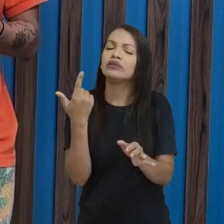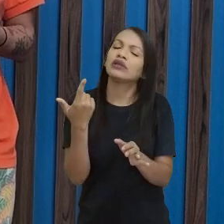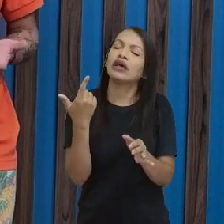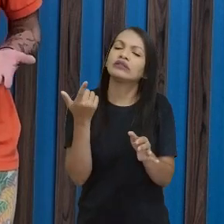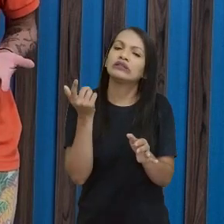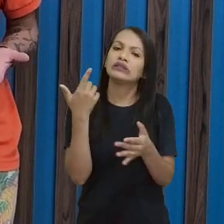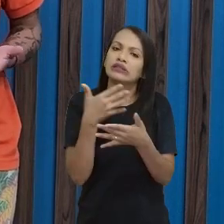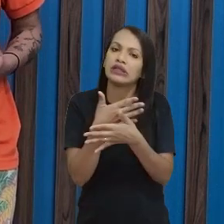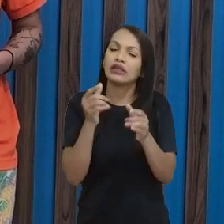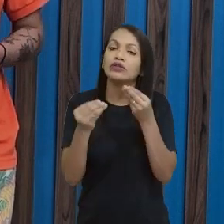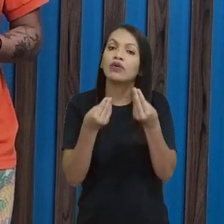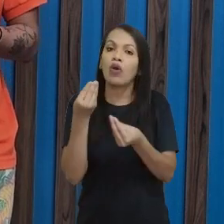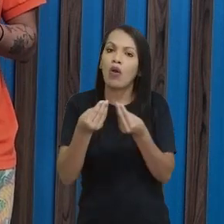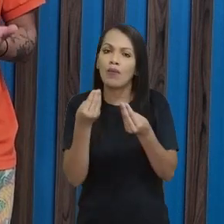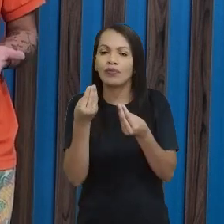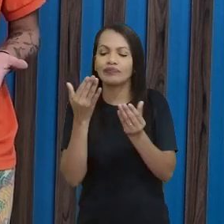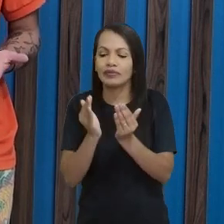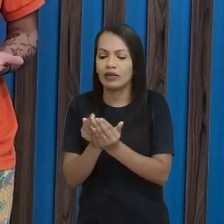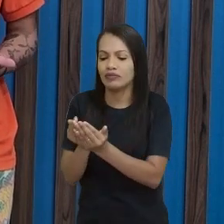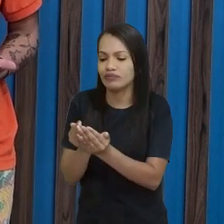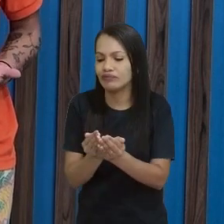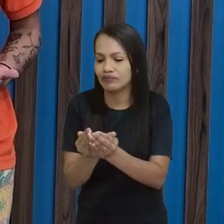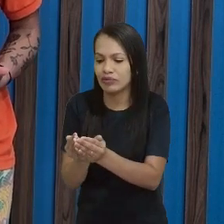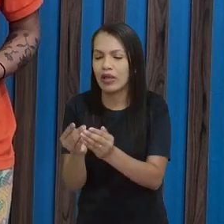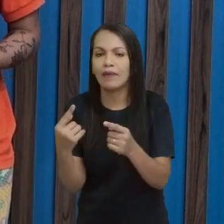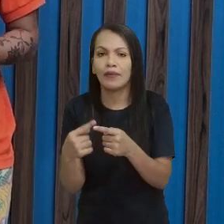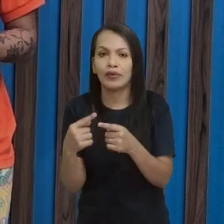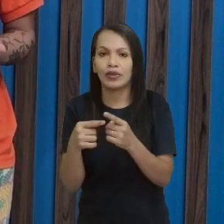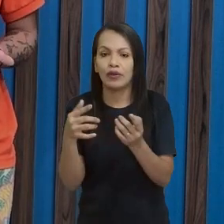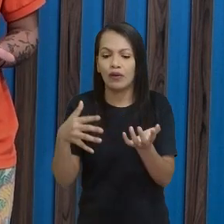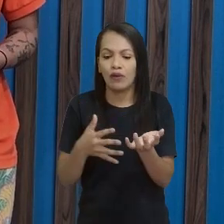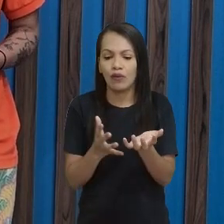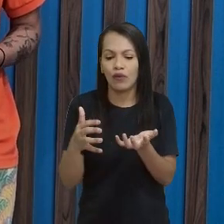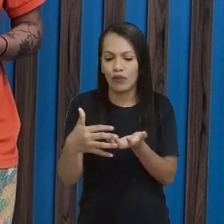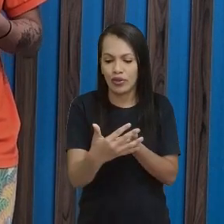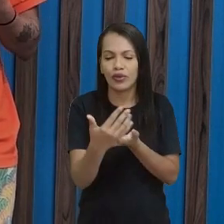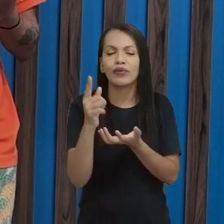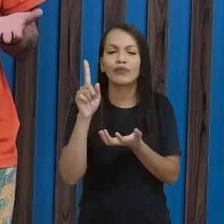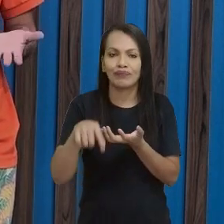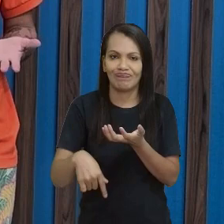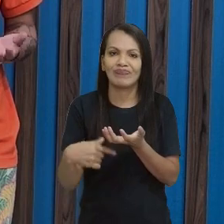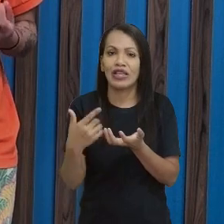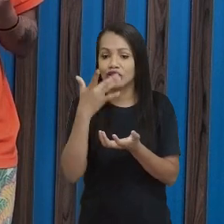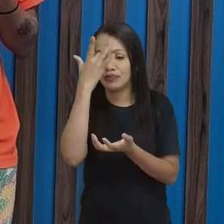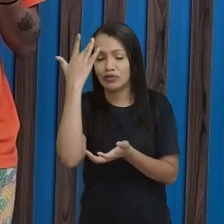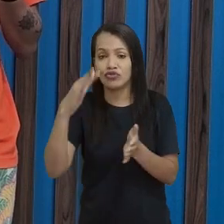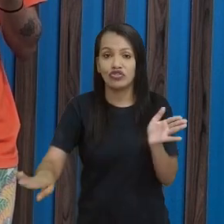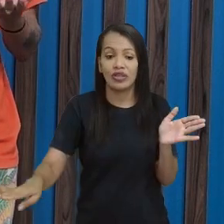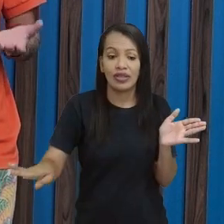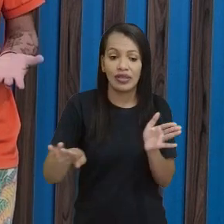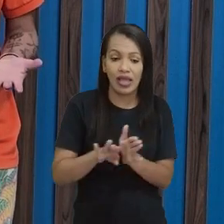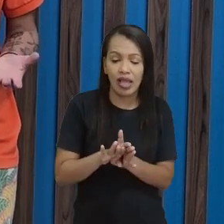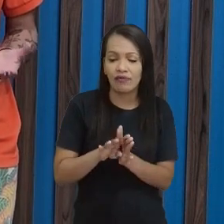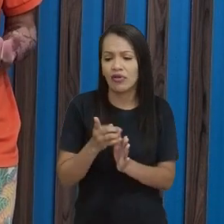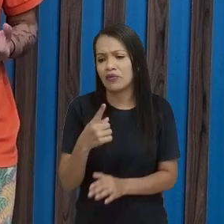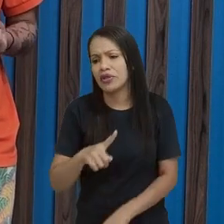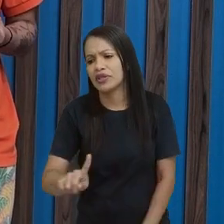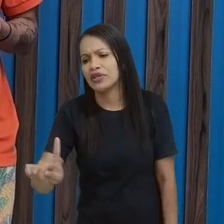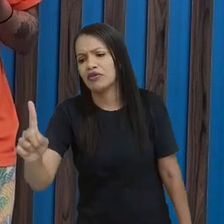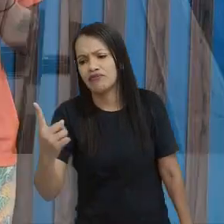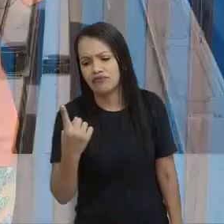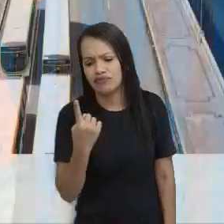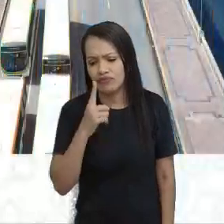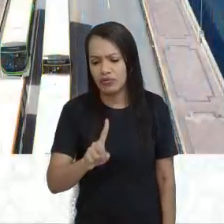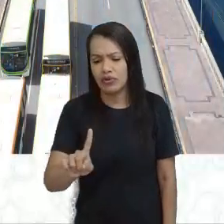rio tem essa importância e se desenvolve, né, a cidade a partir dele. Então, a gente vê aí a quantidade de embarcações,